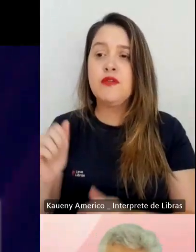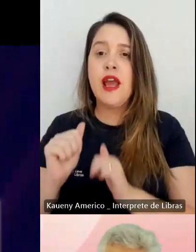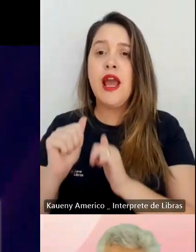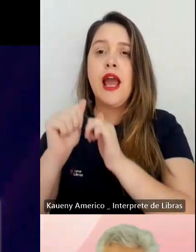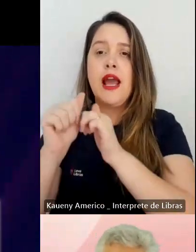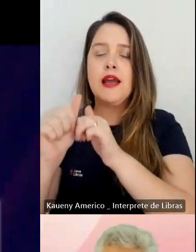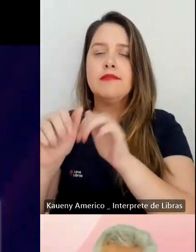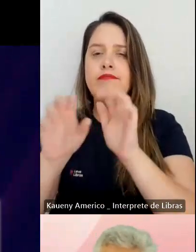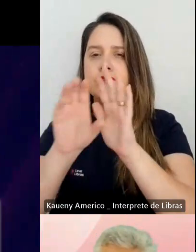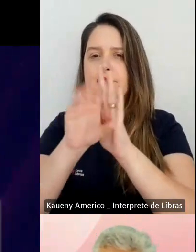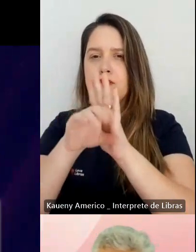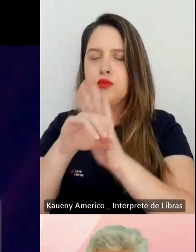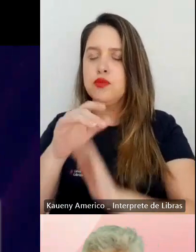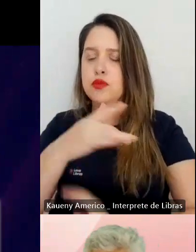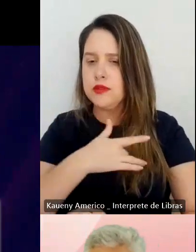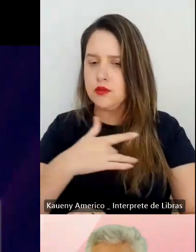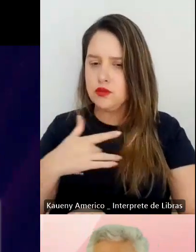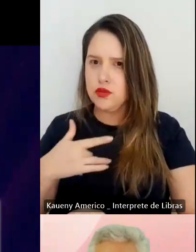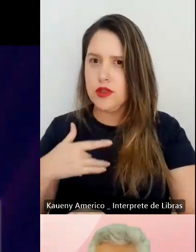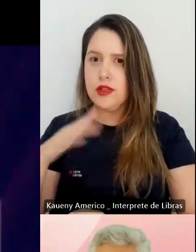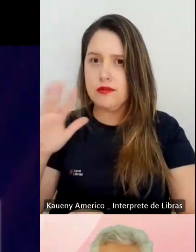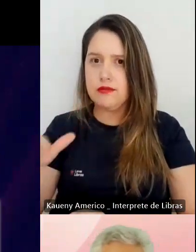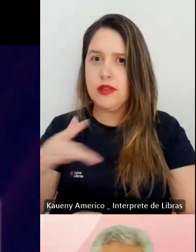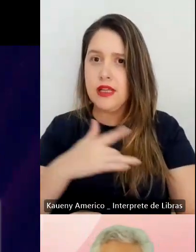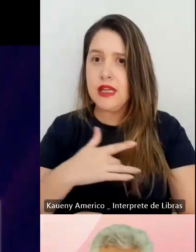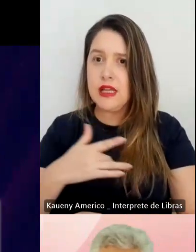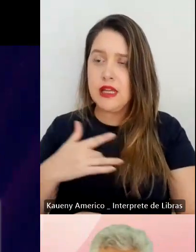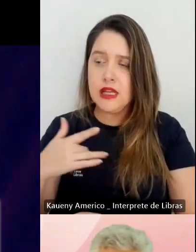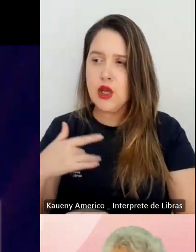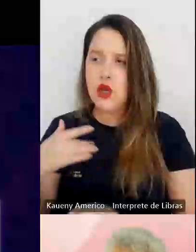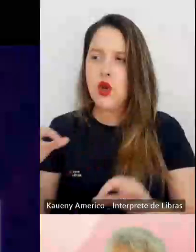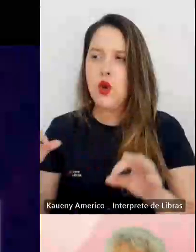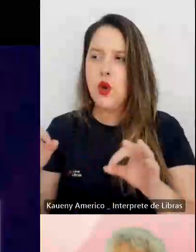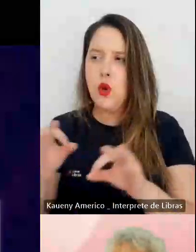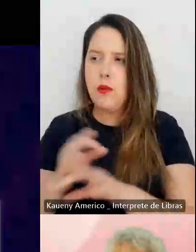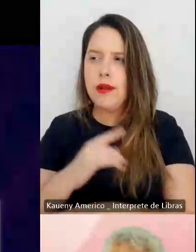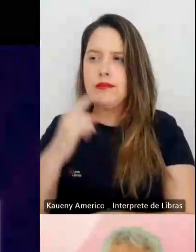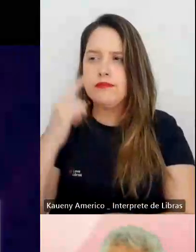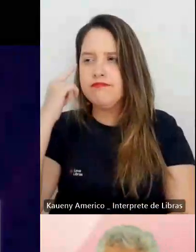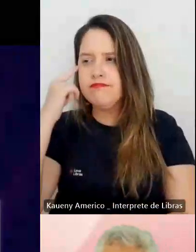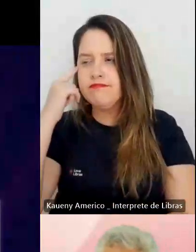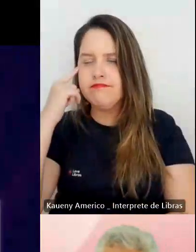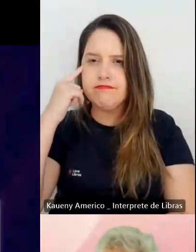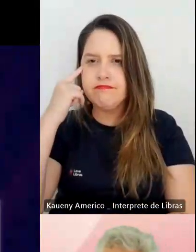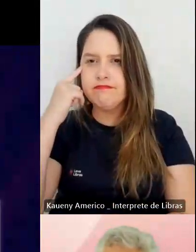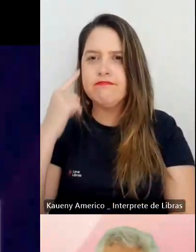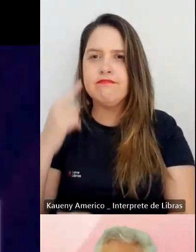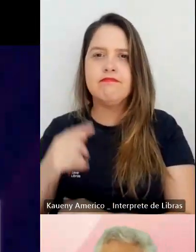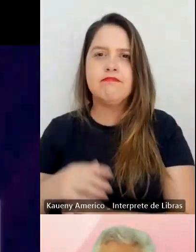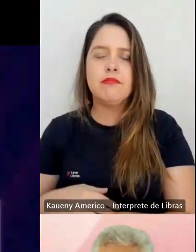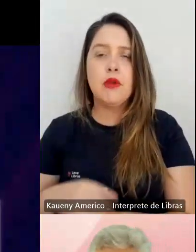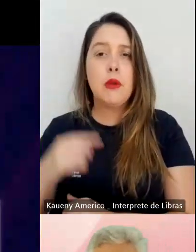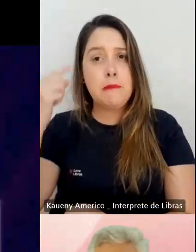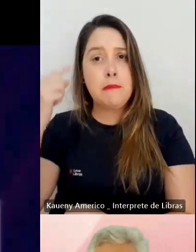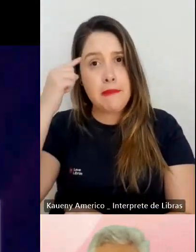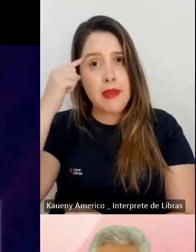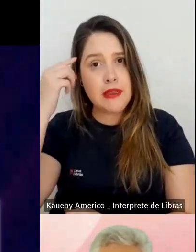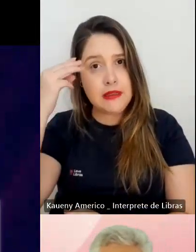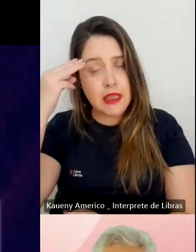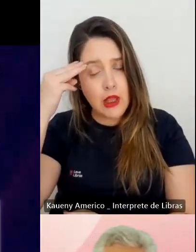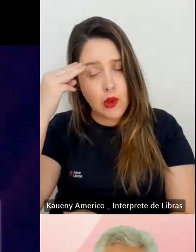saúde. A saúde é o estado completo de bem-estar físico, mental e não